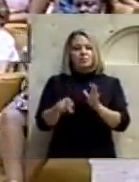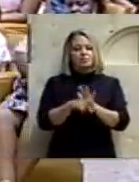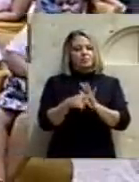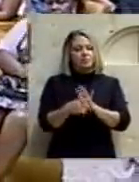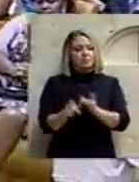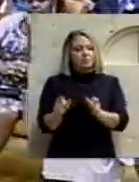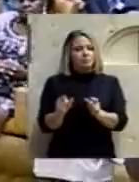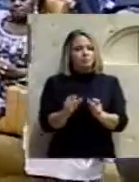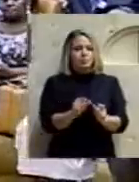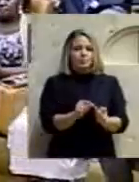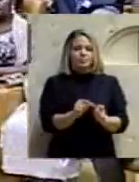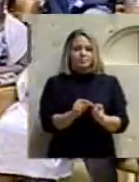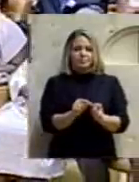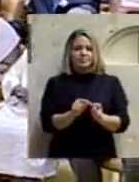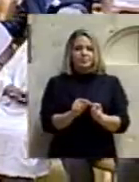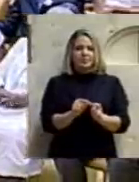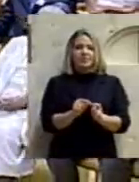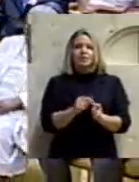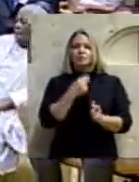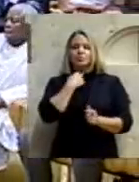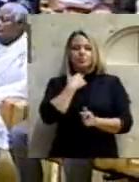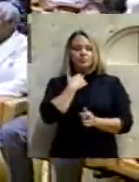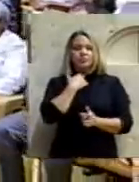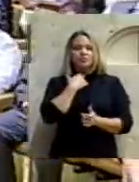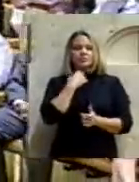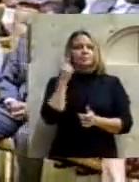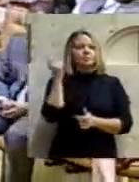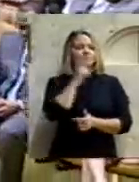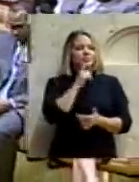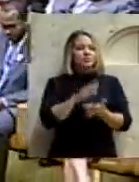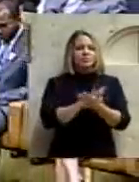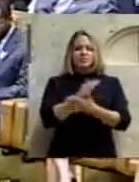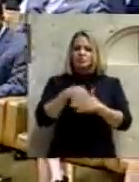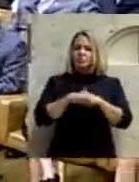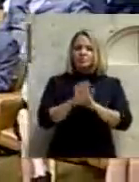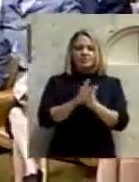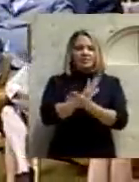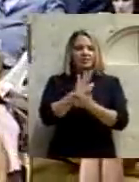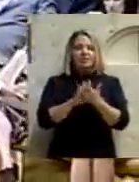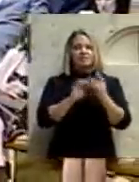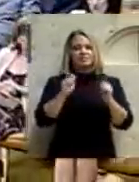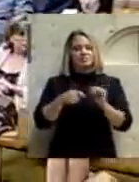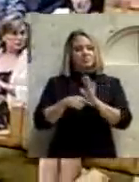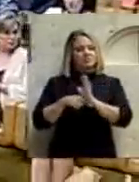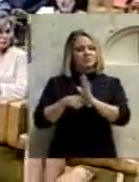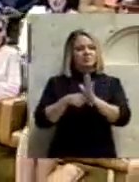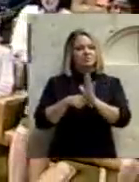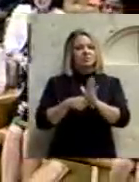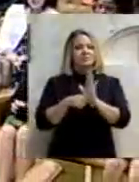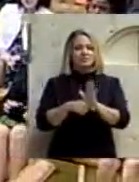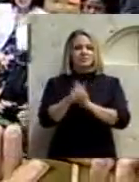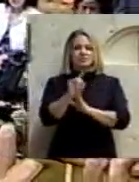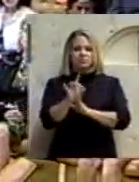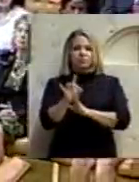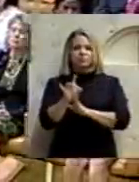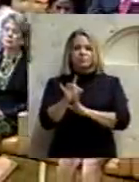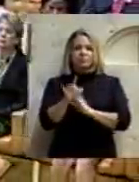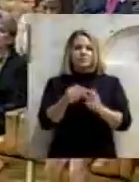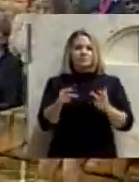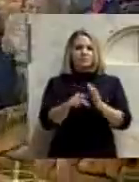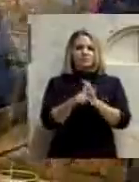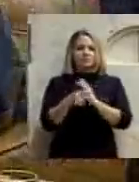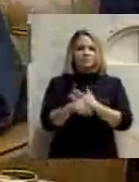judicial, manquejam em omitir quais seriam claramente os lindes que defendem para objetar a atuação do